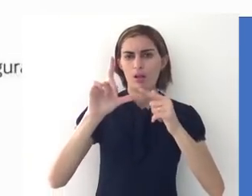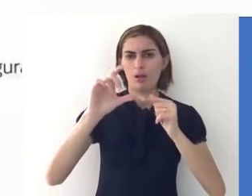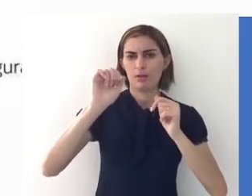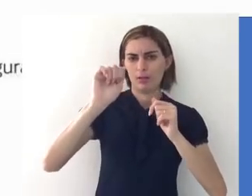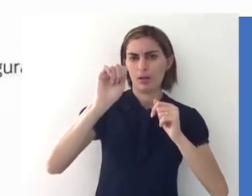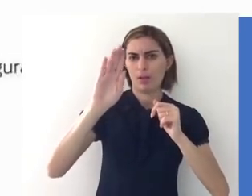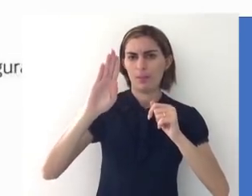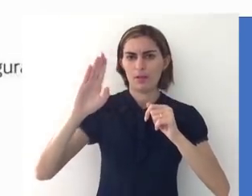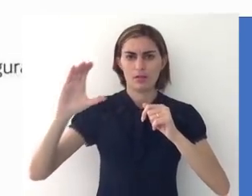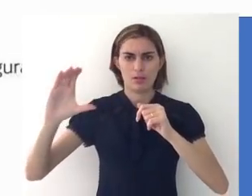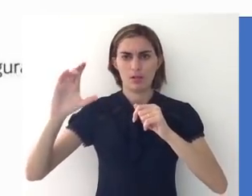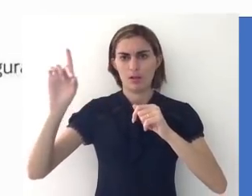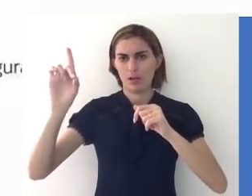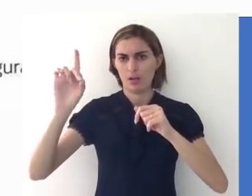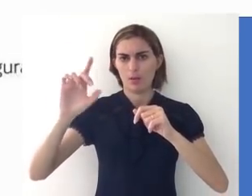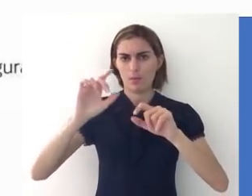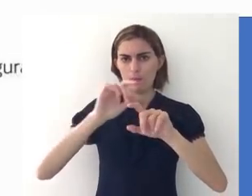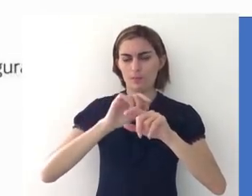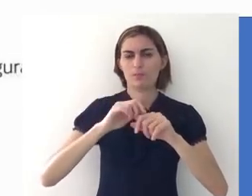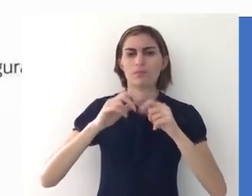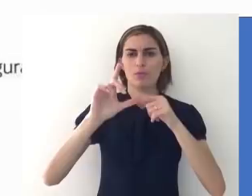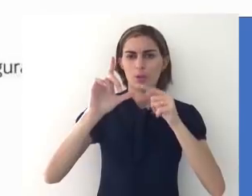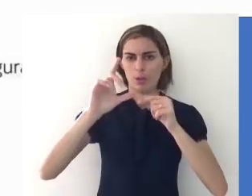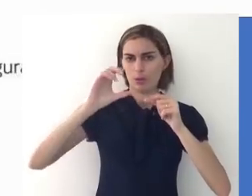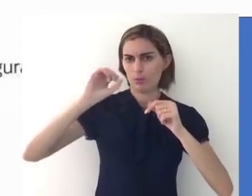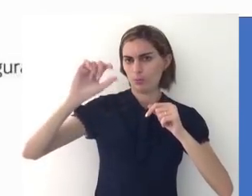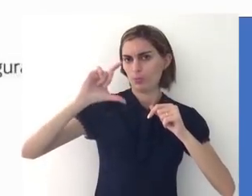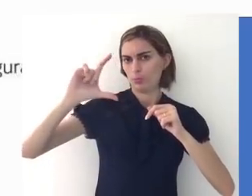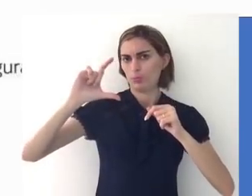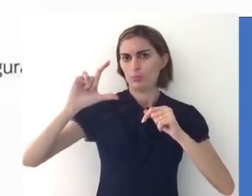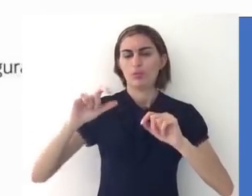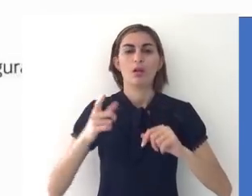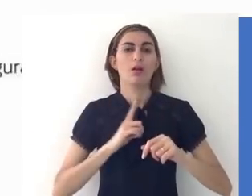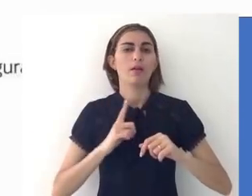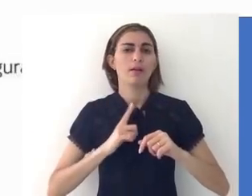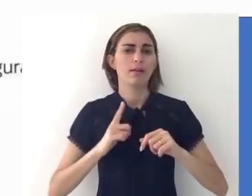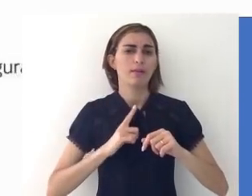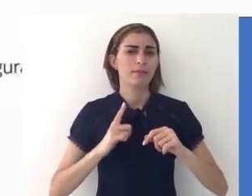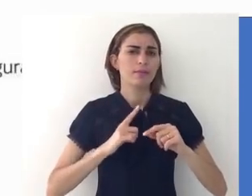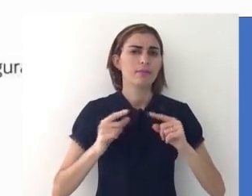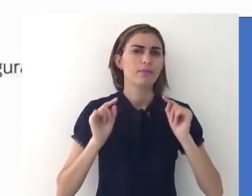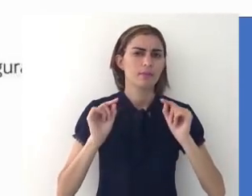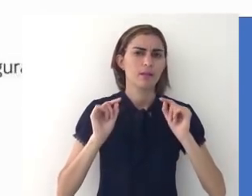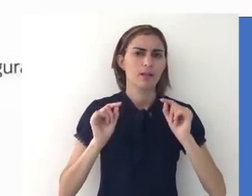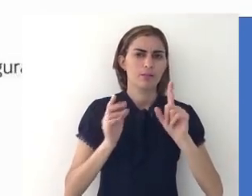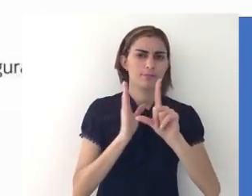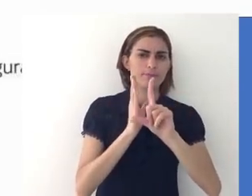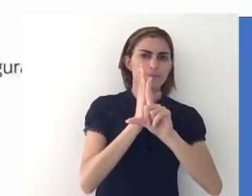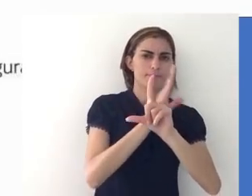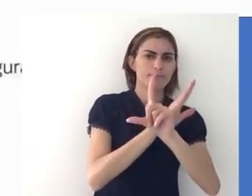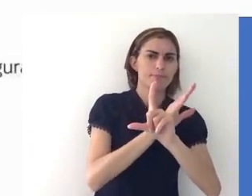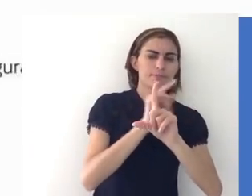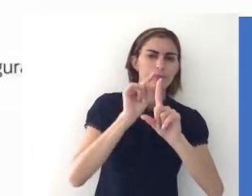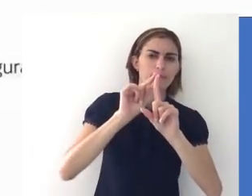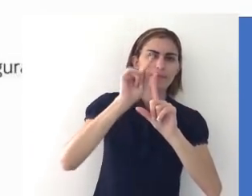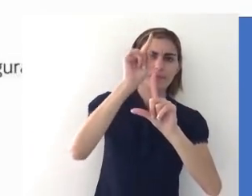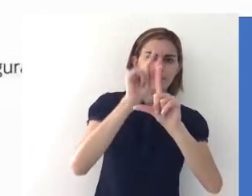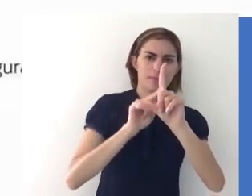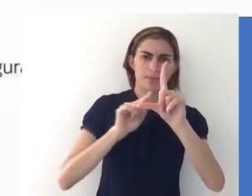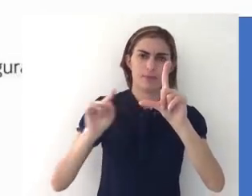sempre com letras maiúsculas, A, B, C e D, que são esses pontinhos, certo? Tem as